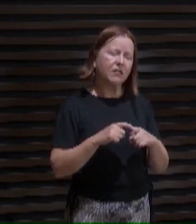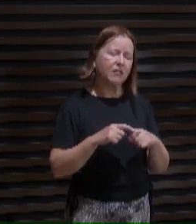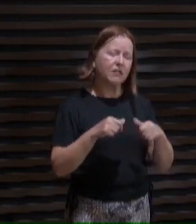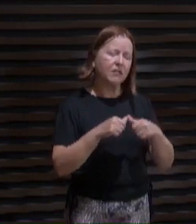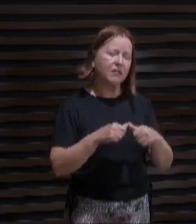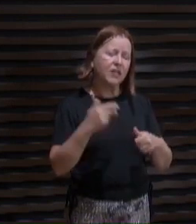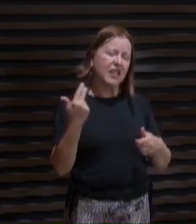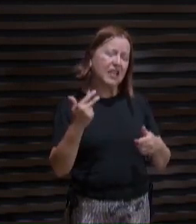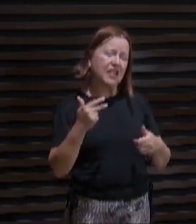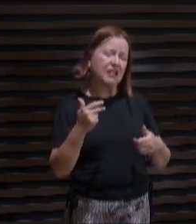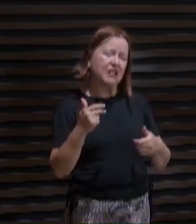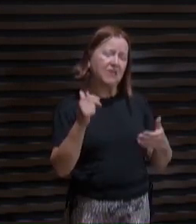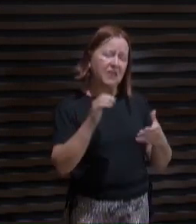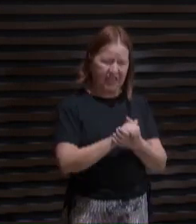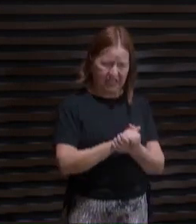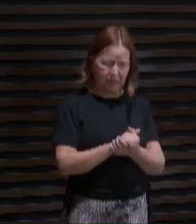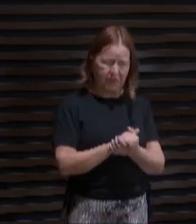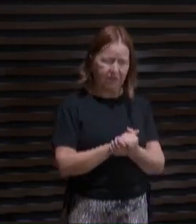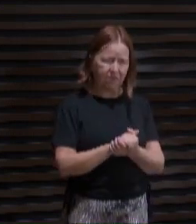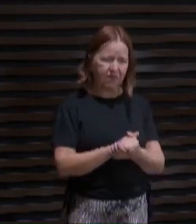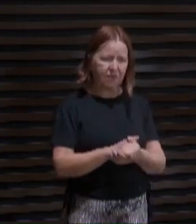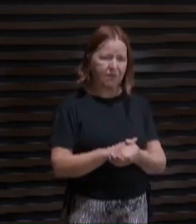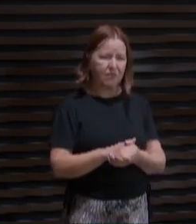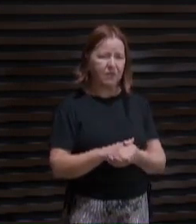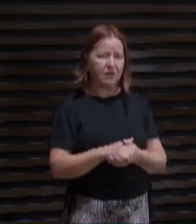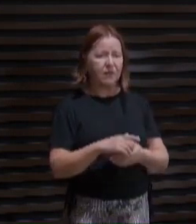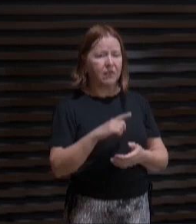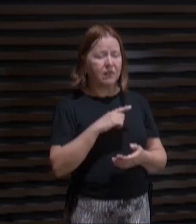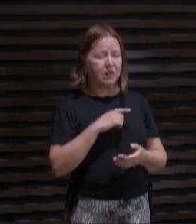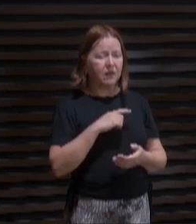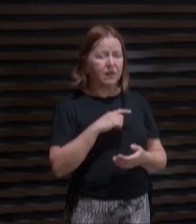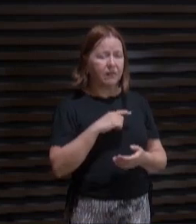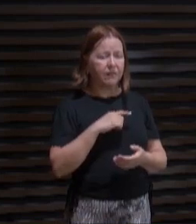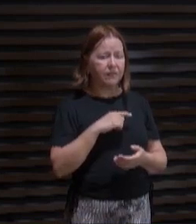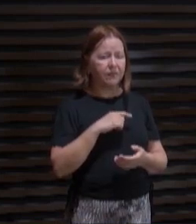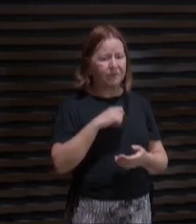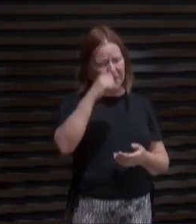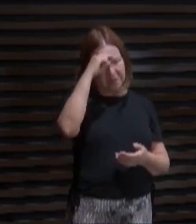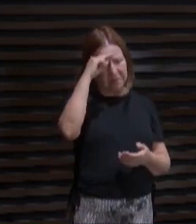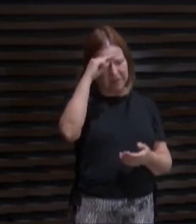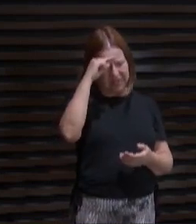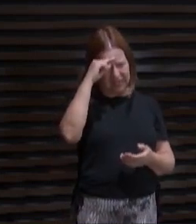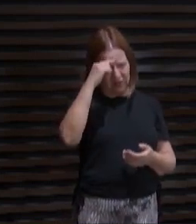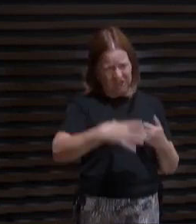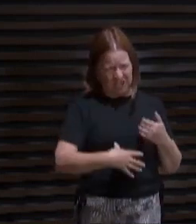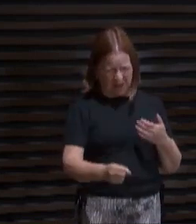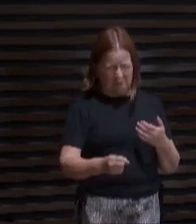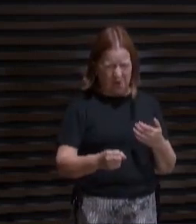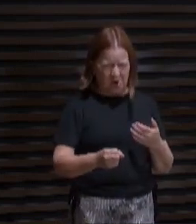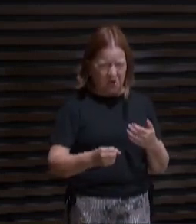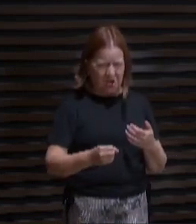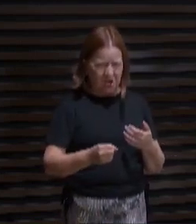3º casamento, eu tenho uma clínica de aborto que fatura $8 milhões por ano e eu não